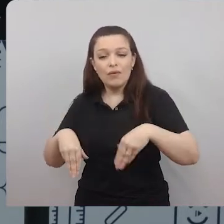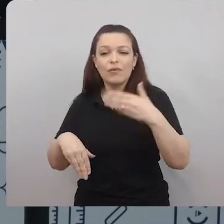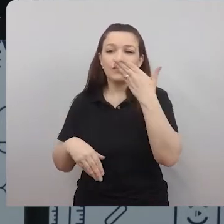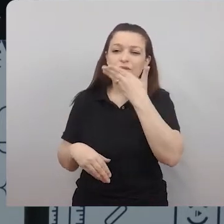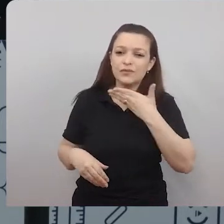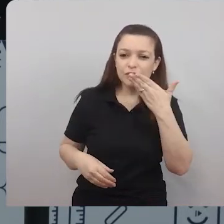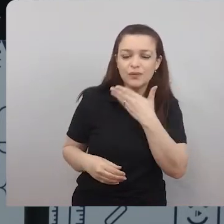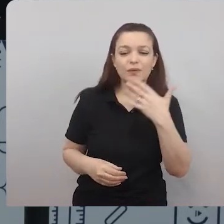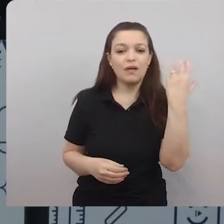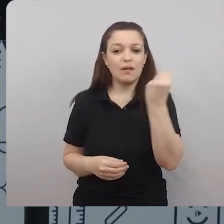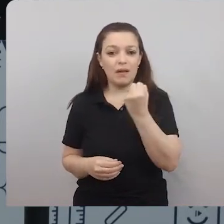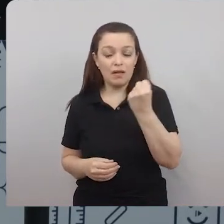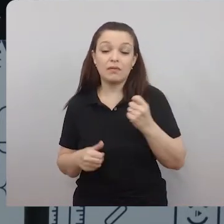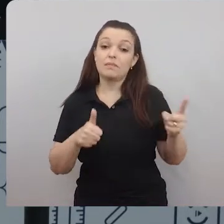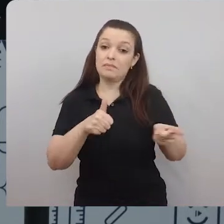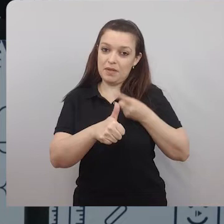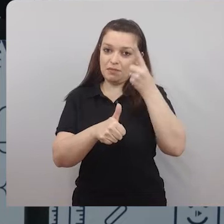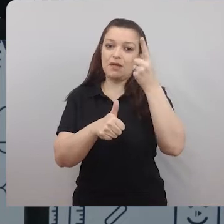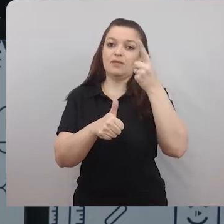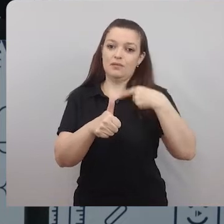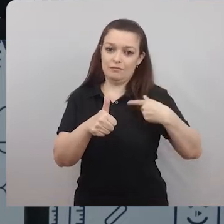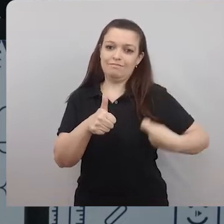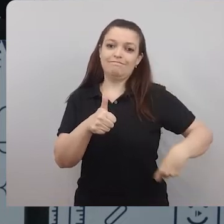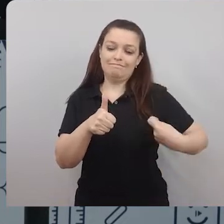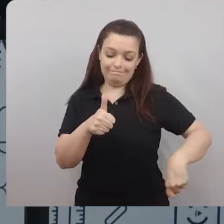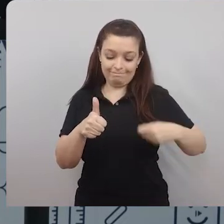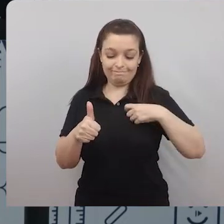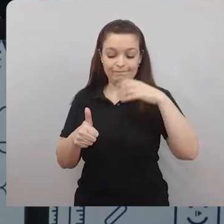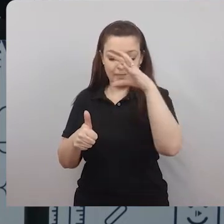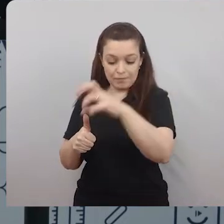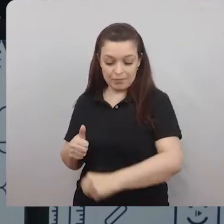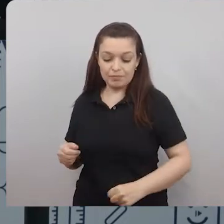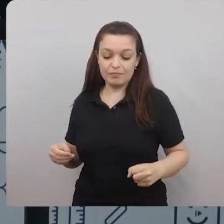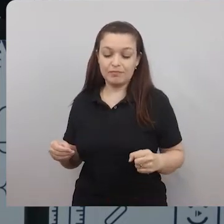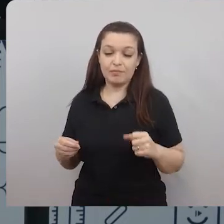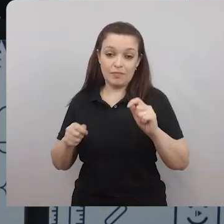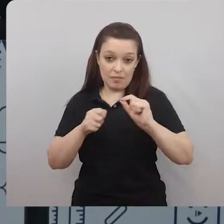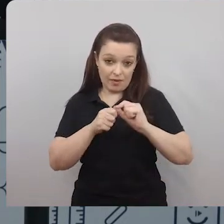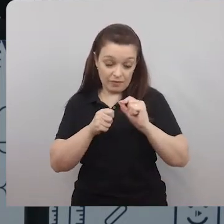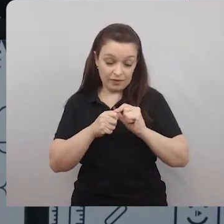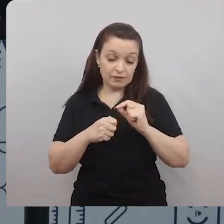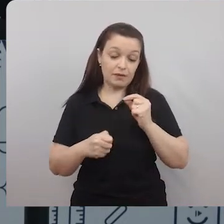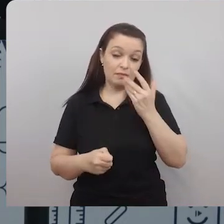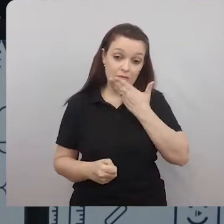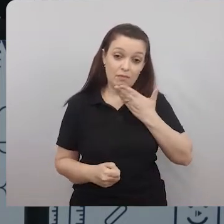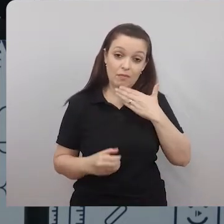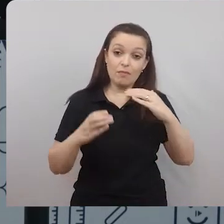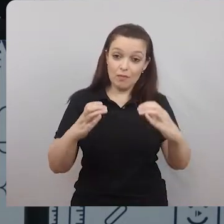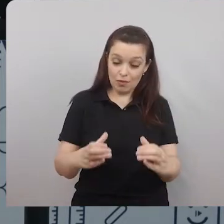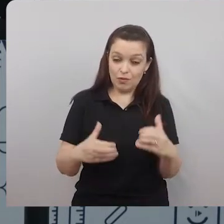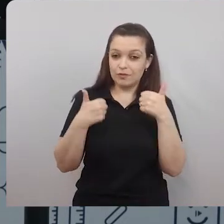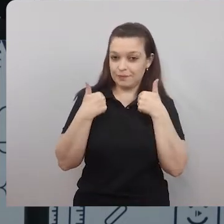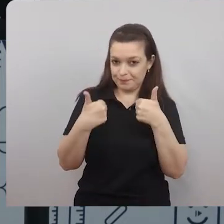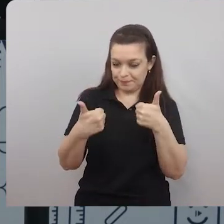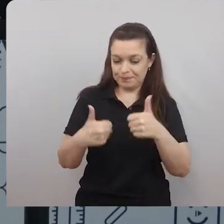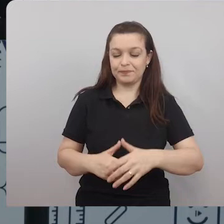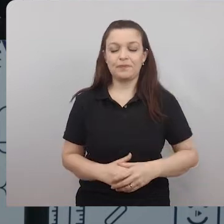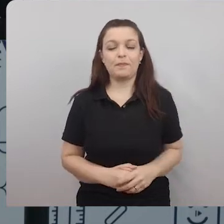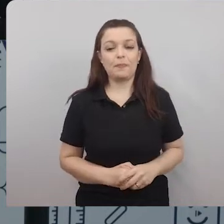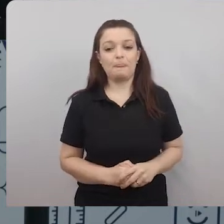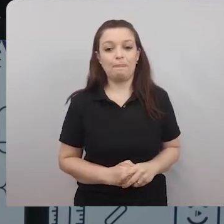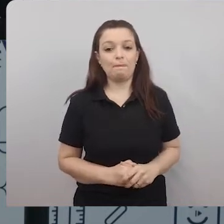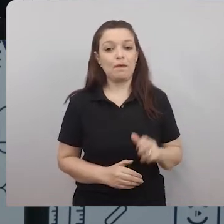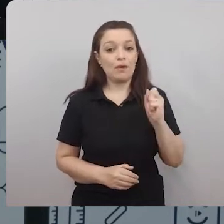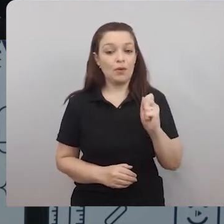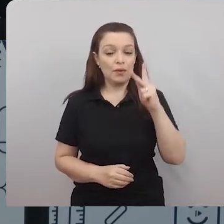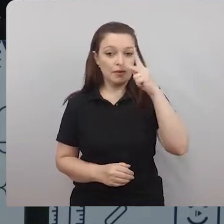ingredientes. Nós pegamos todos os ingredientes que precisamos para fazer o bolo. Muito